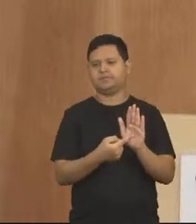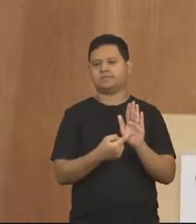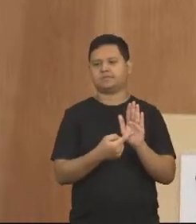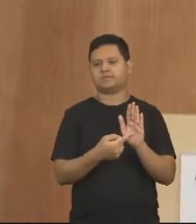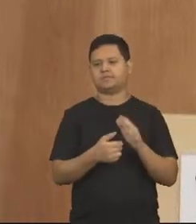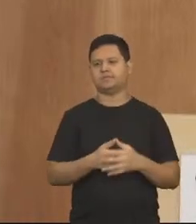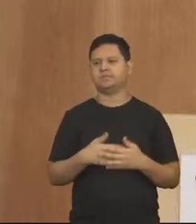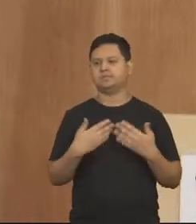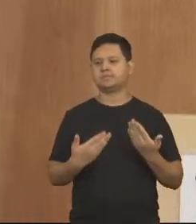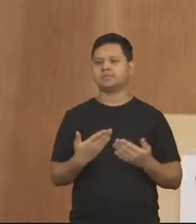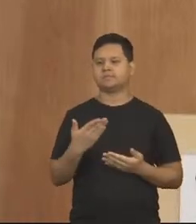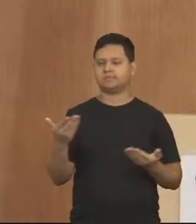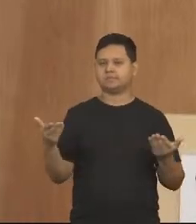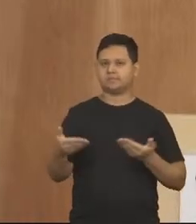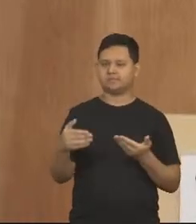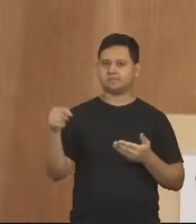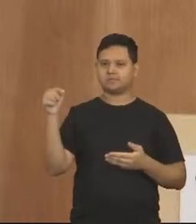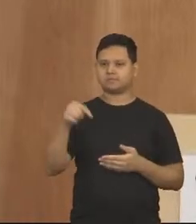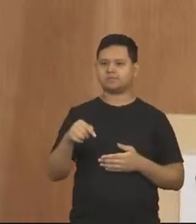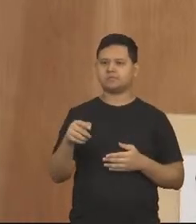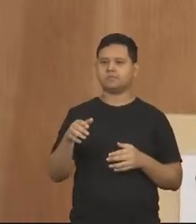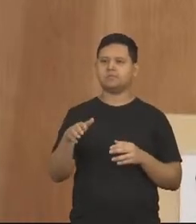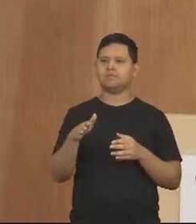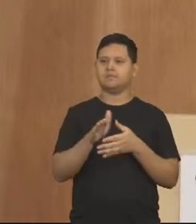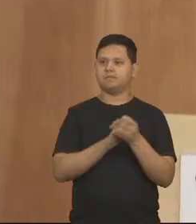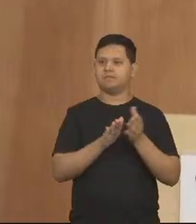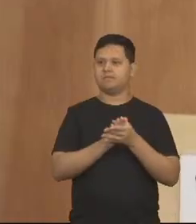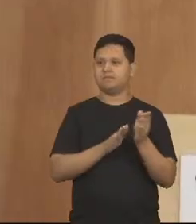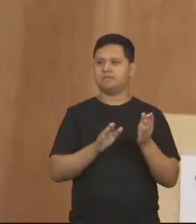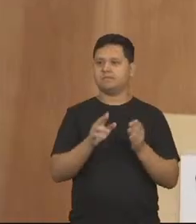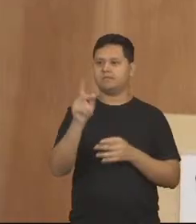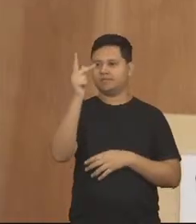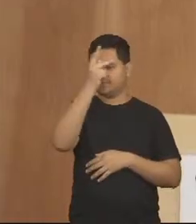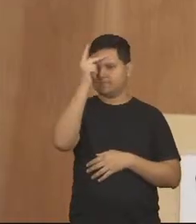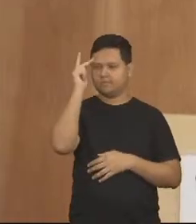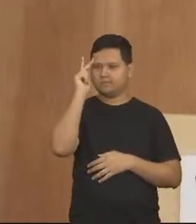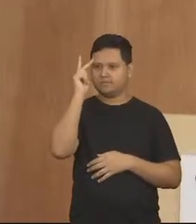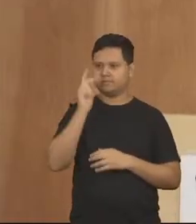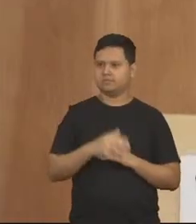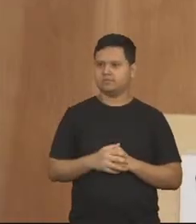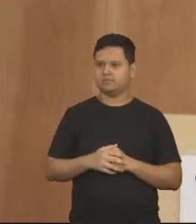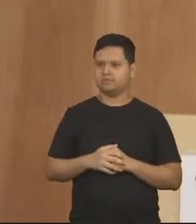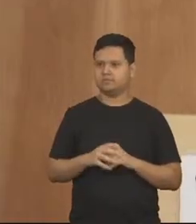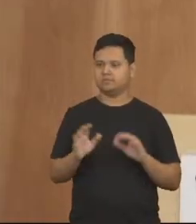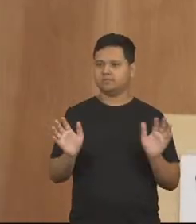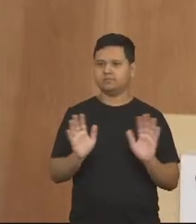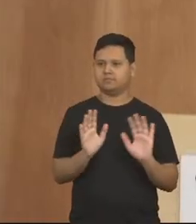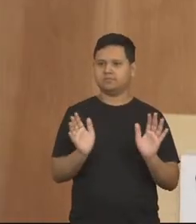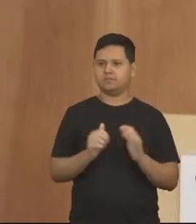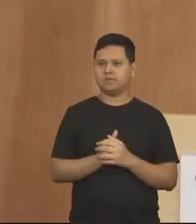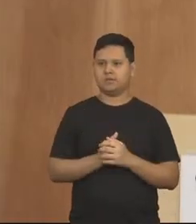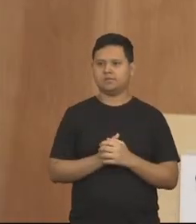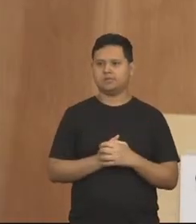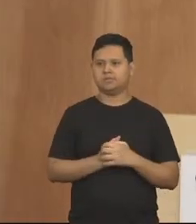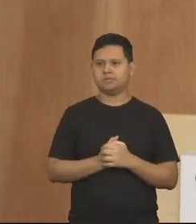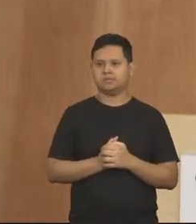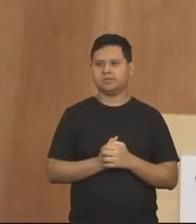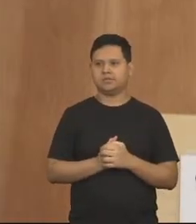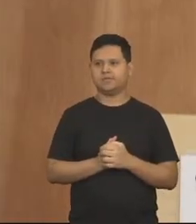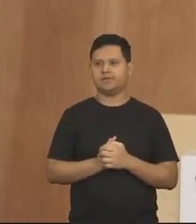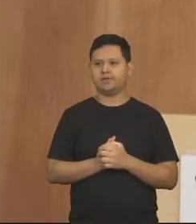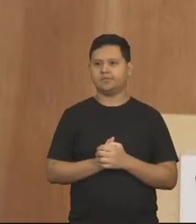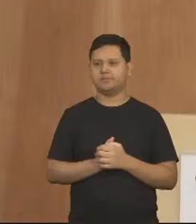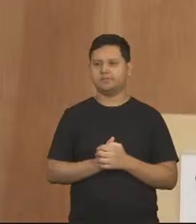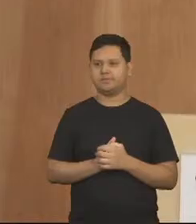das ações. Então, hoje, Conselho Municipal da Pessoa Idosa, não mais Conselho Municipal do Idoso. Então, a gente fez